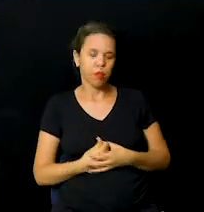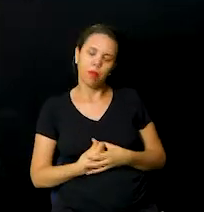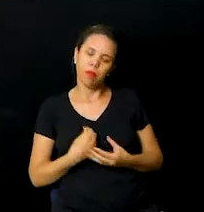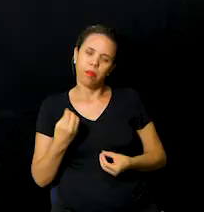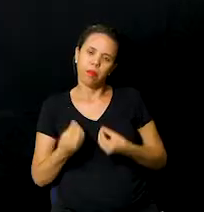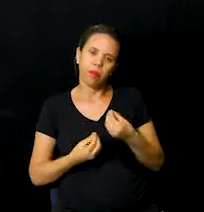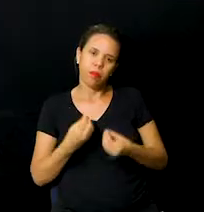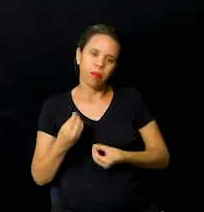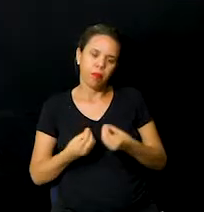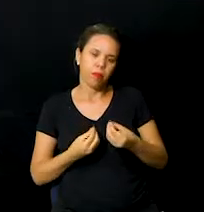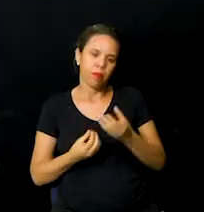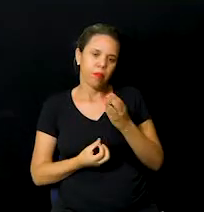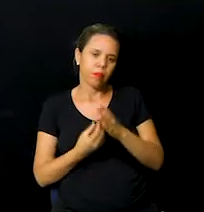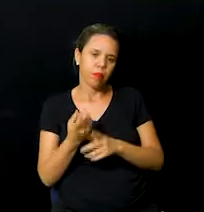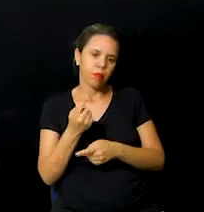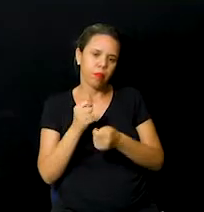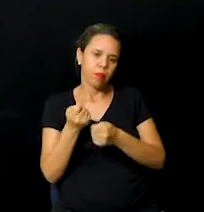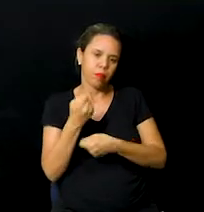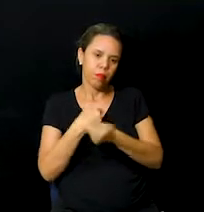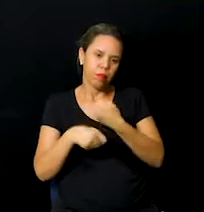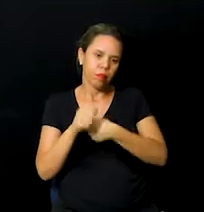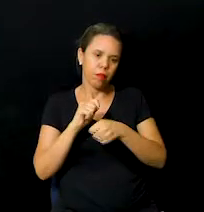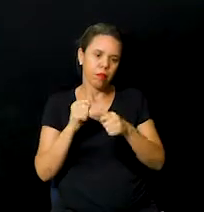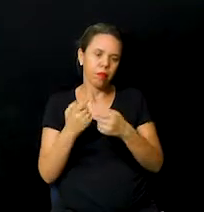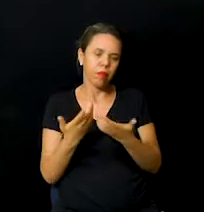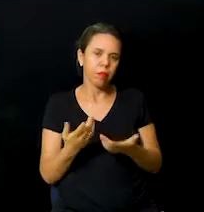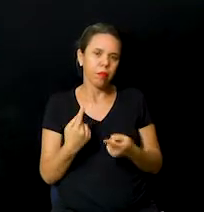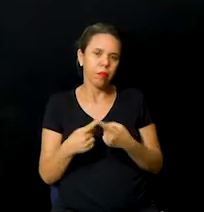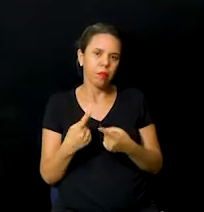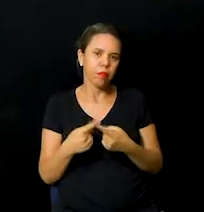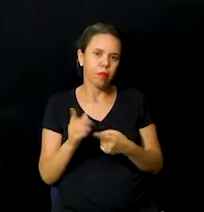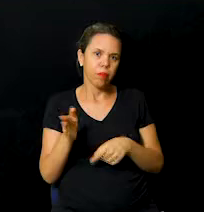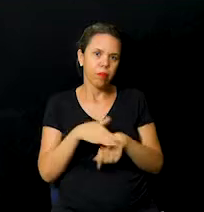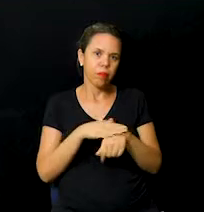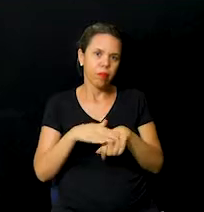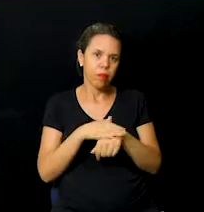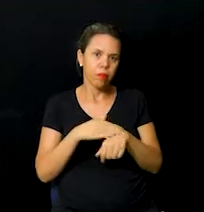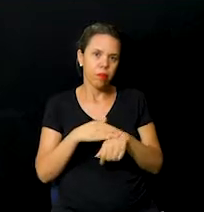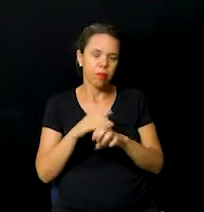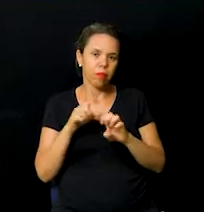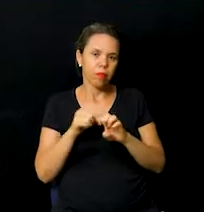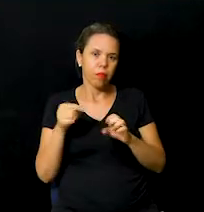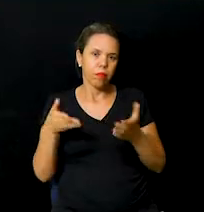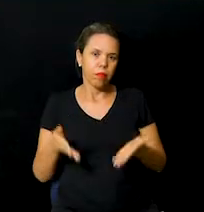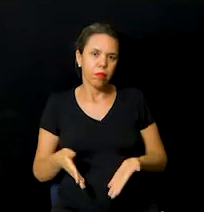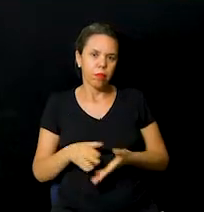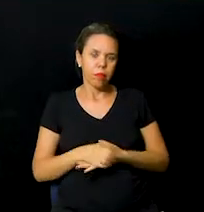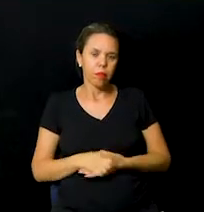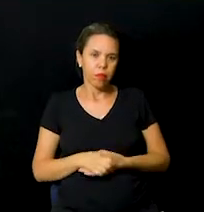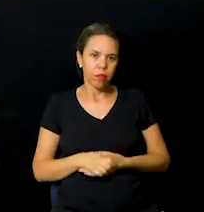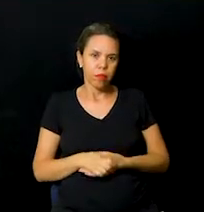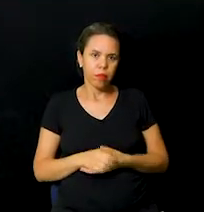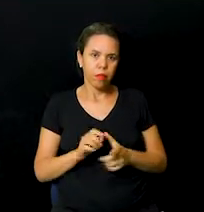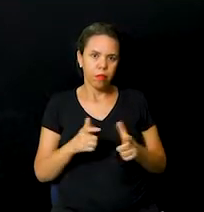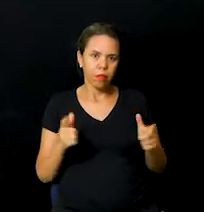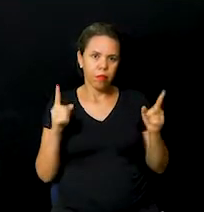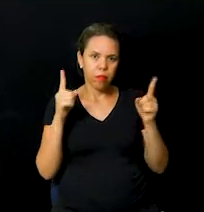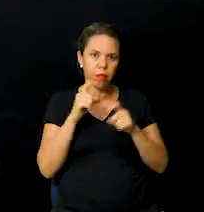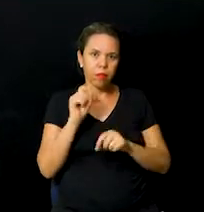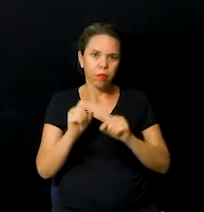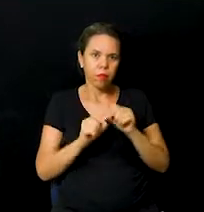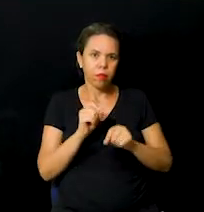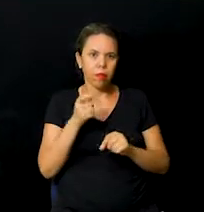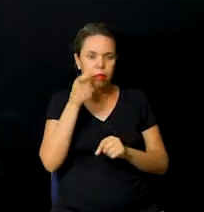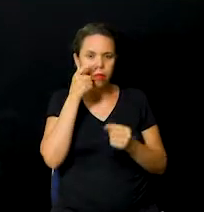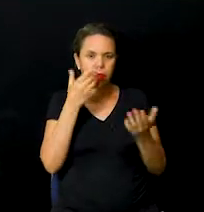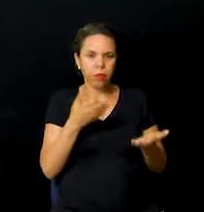E como é gerir esse negócio? Eu digo porque nós já conversamos com alguns empreendedores aqui, Aline, que a grande dificuldade